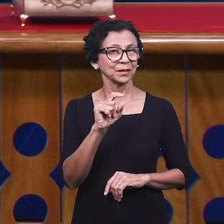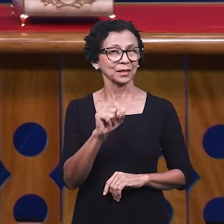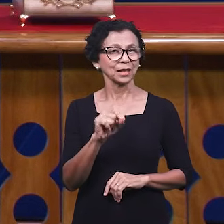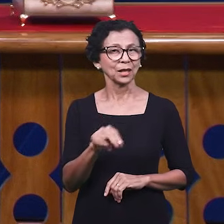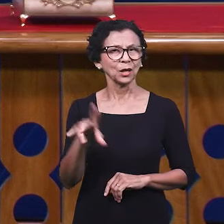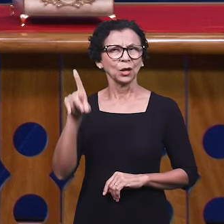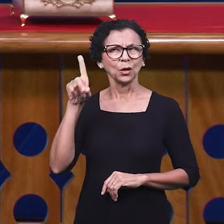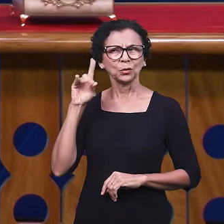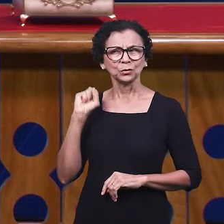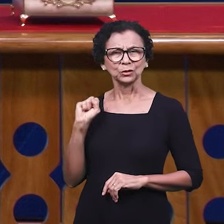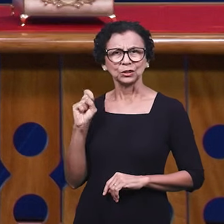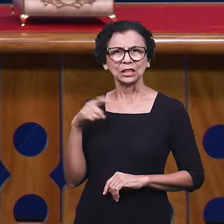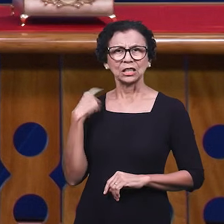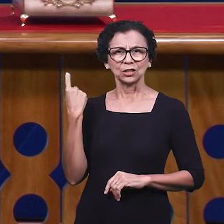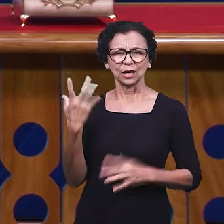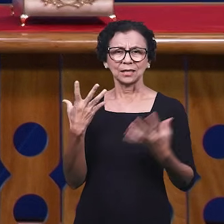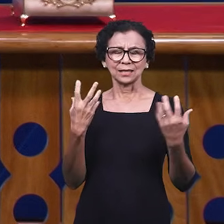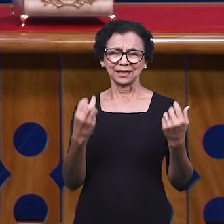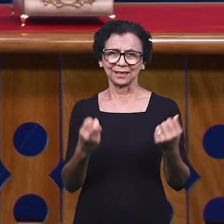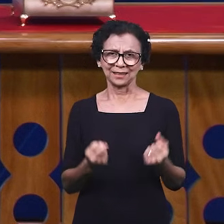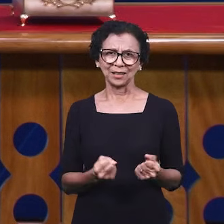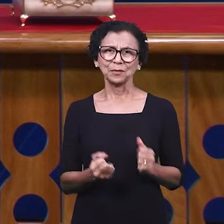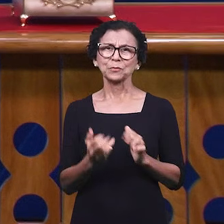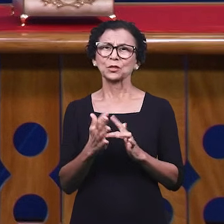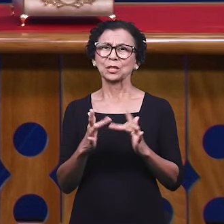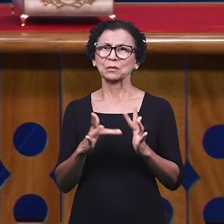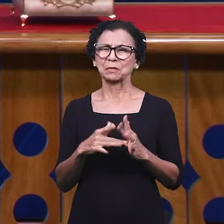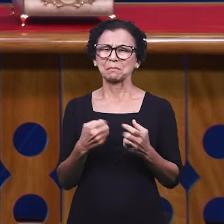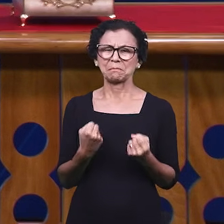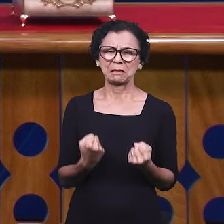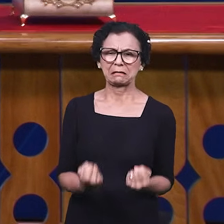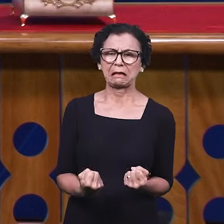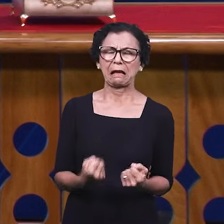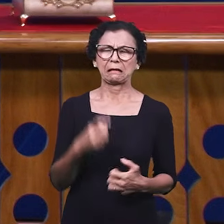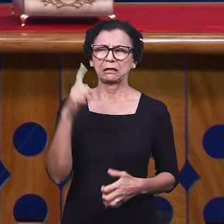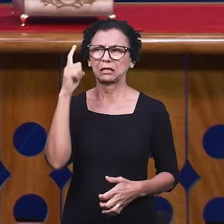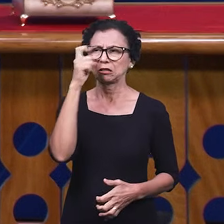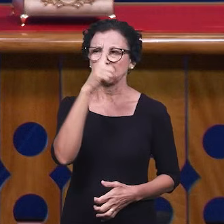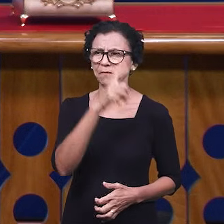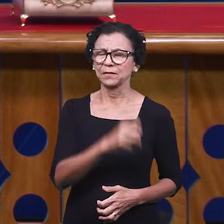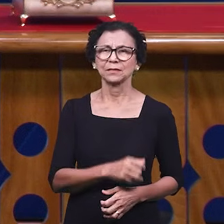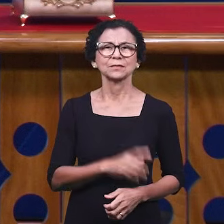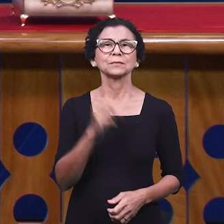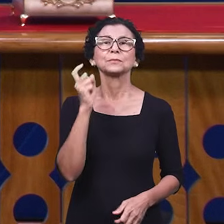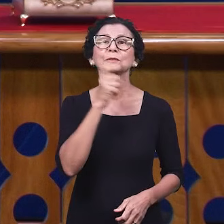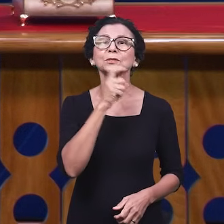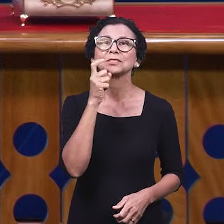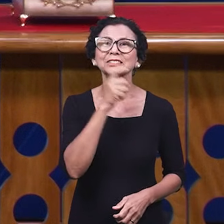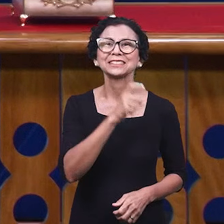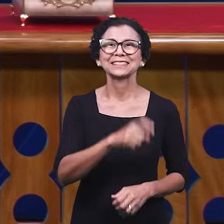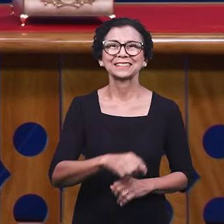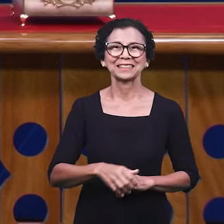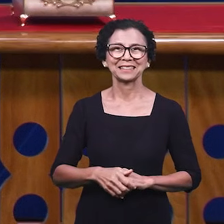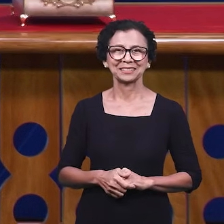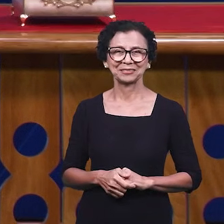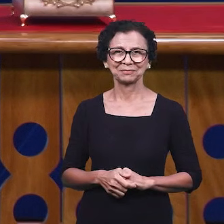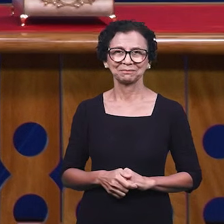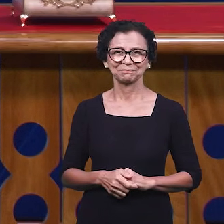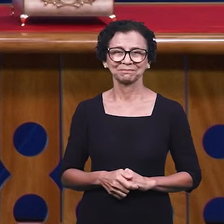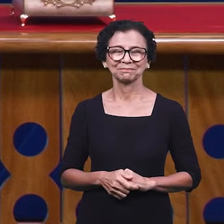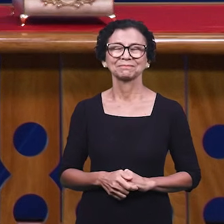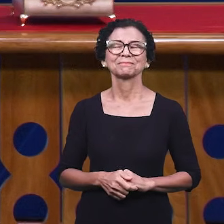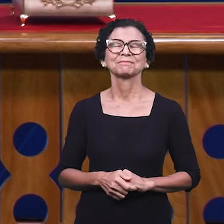conselho. Há alguns que falam que esse conselho é pesado, que servir a Deus é difícil, que te priva. Isso é mentira.